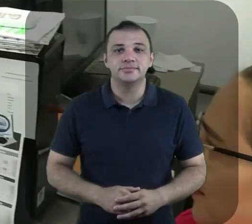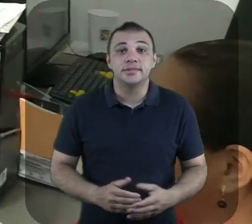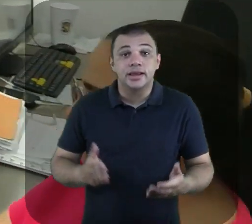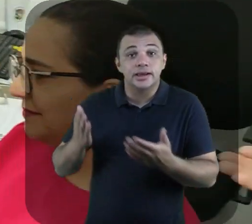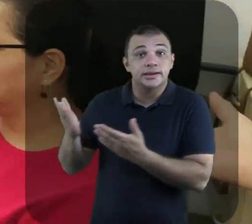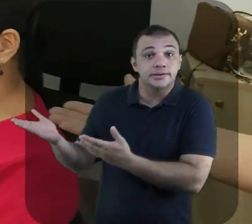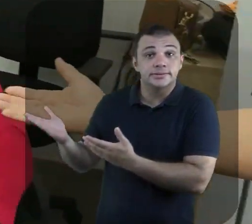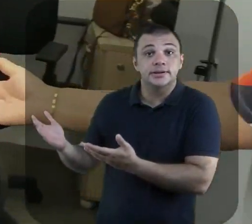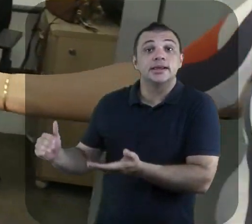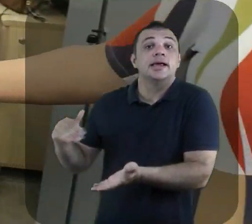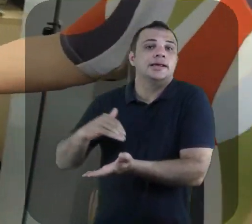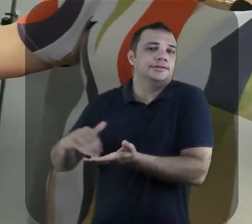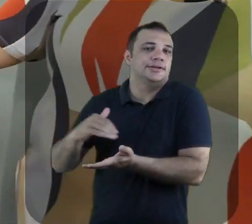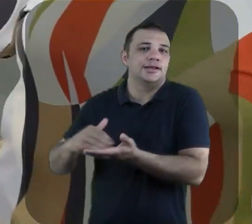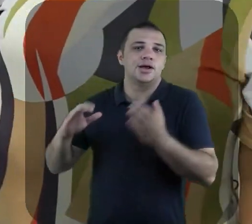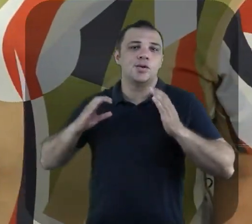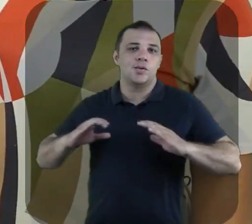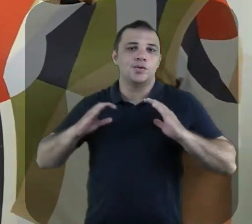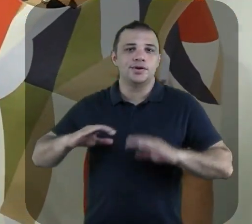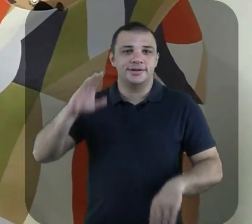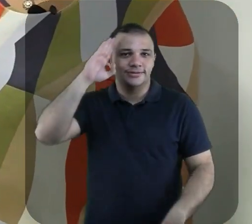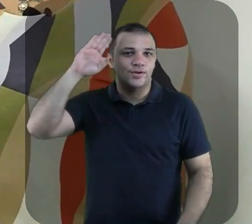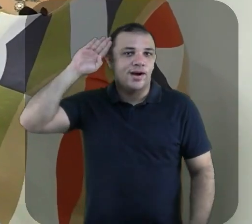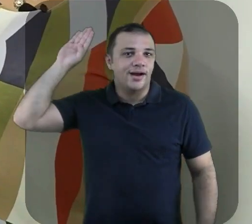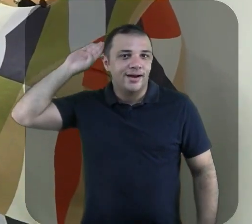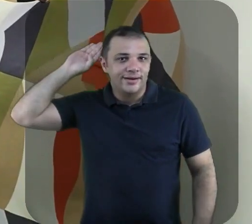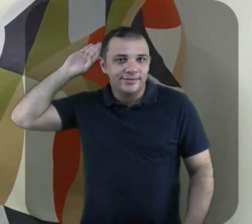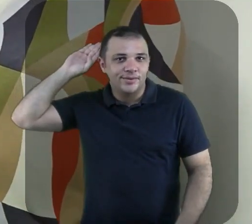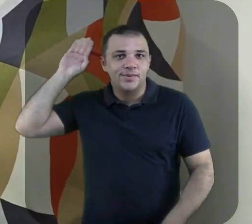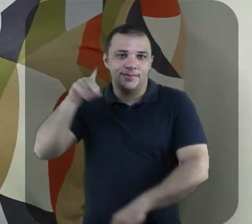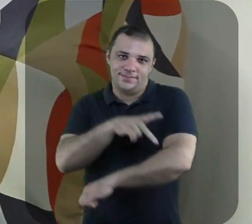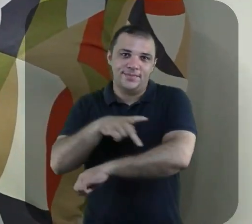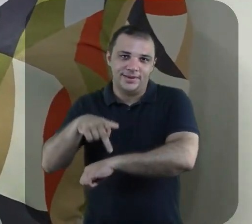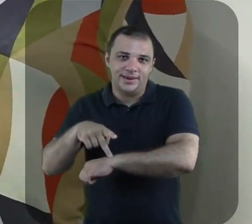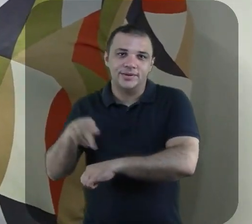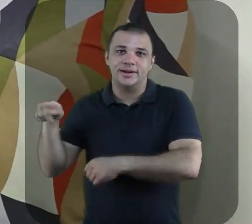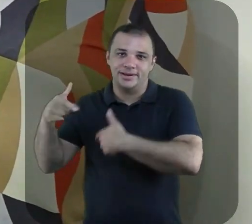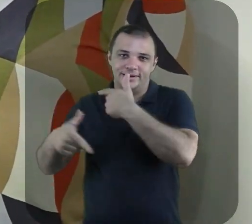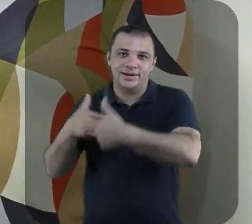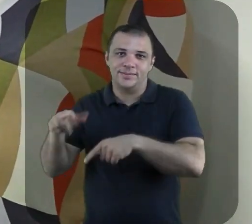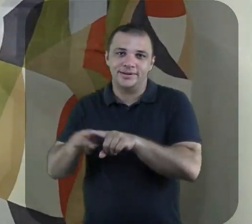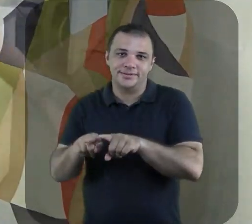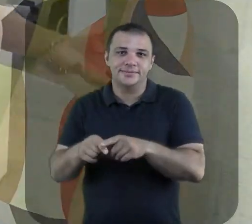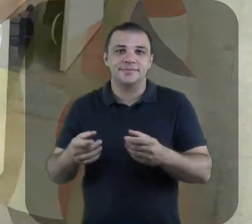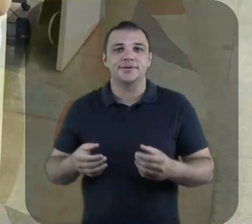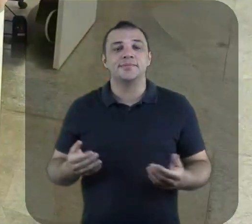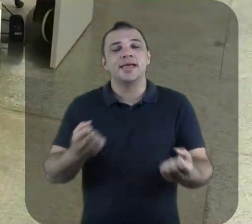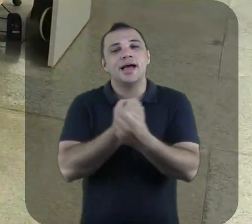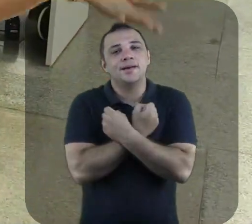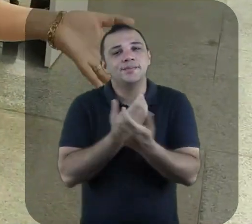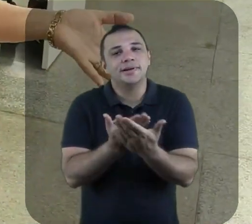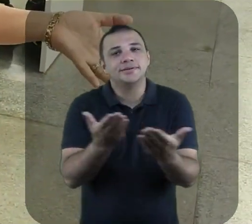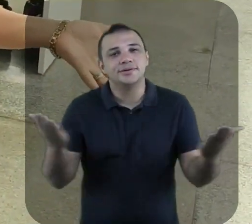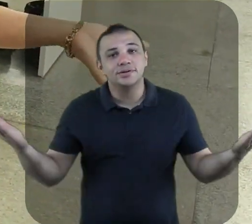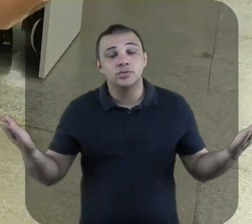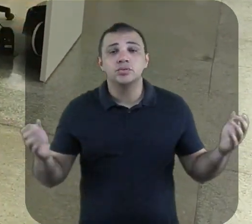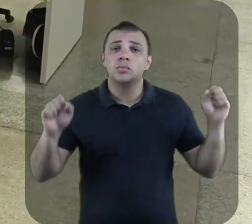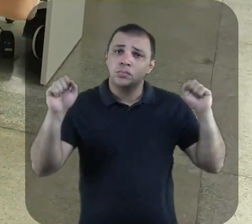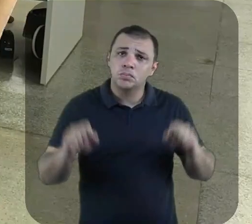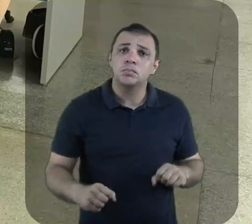Ensinar. Luciana, a secretária da coordenação acadêmica, que também está à disposição. Um abraço a